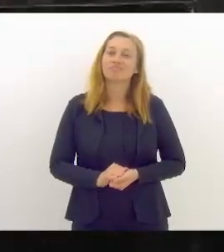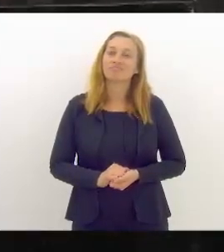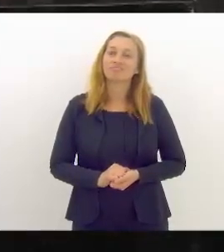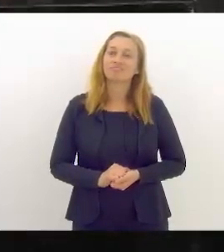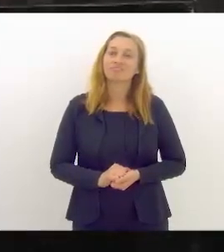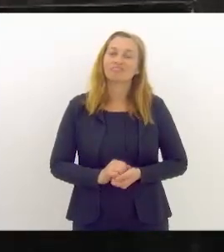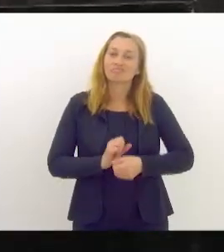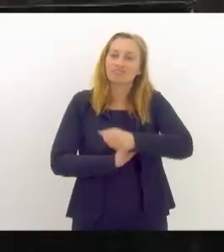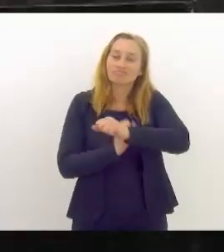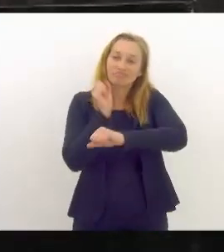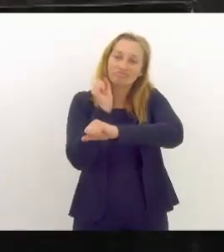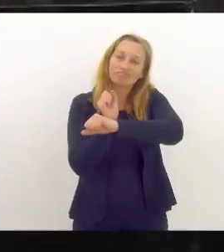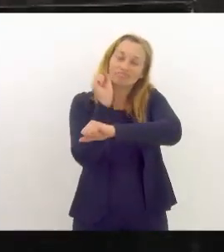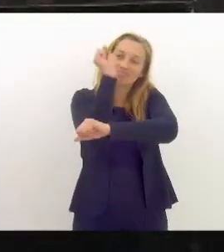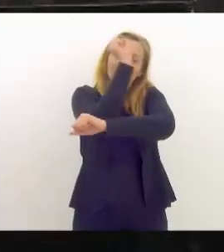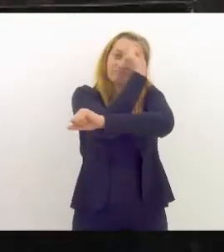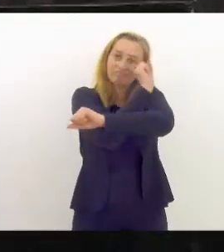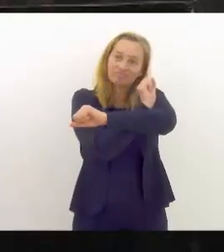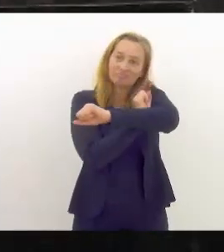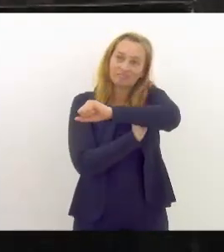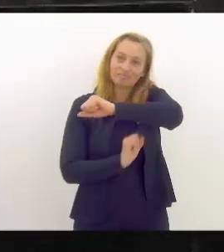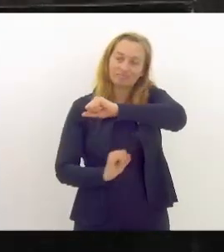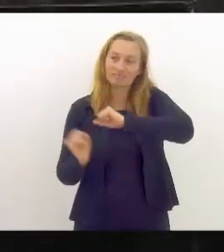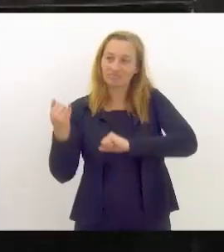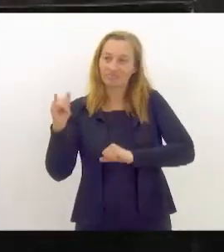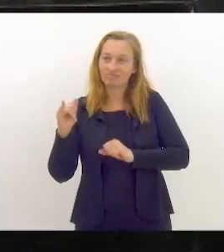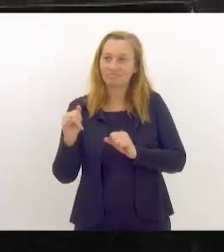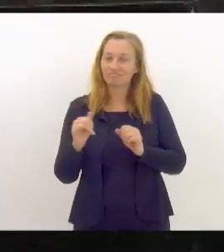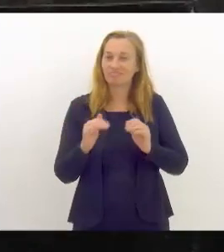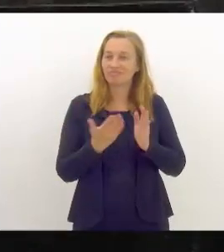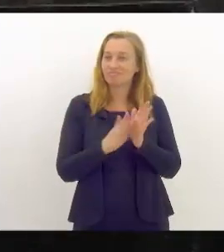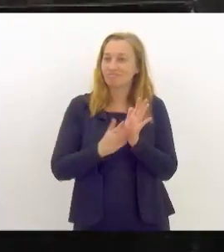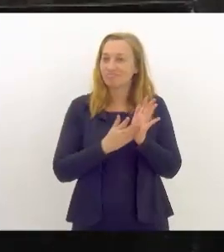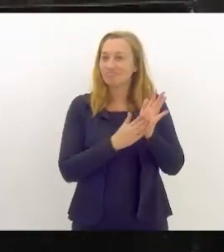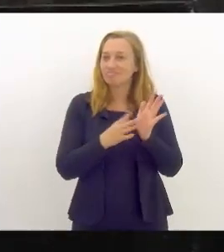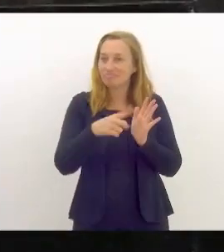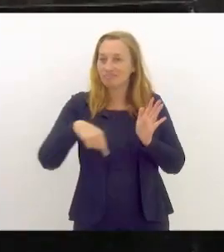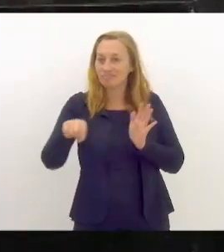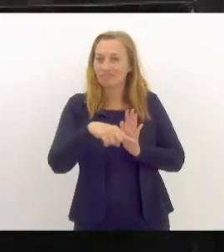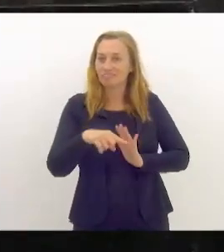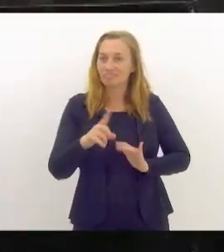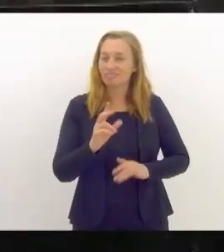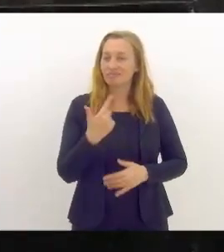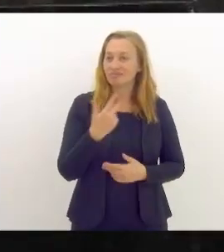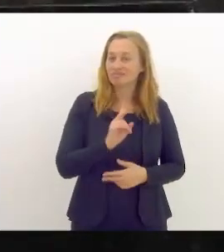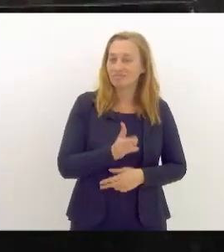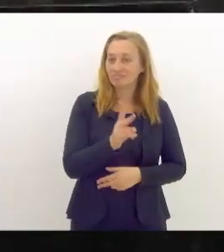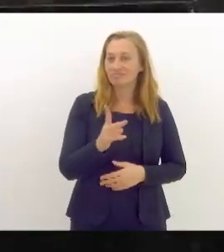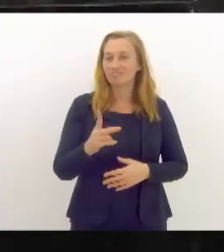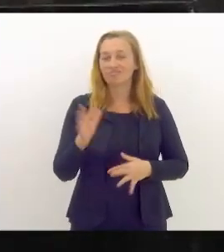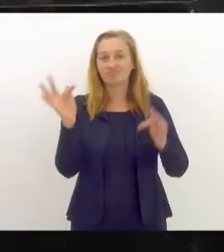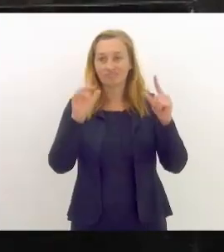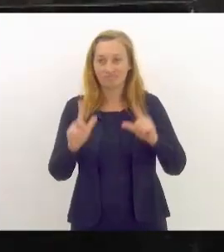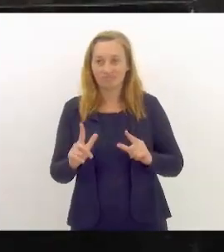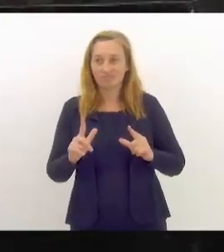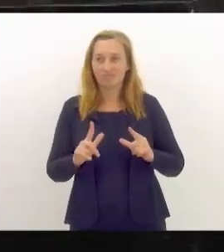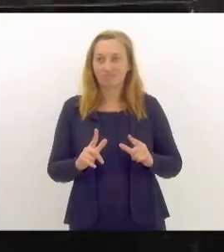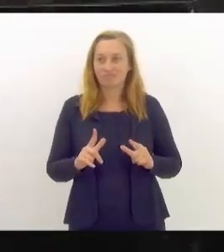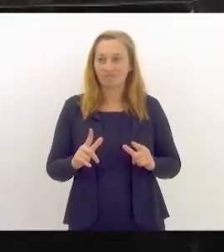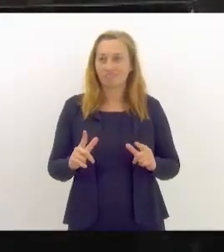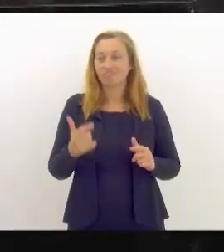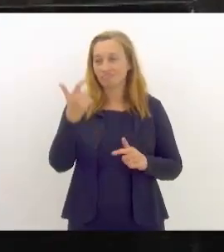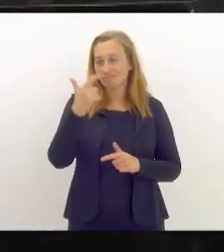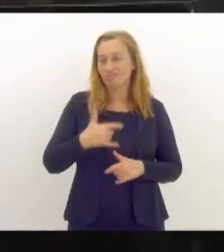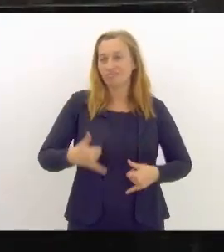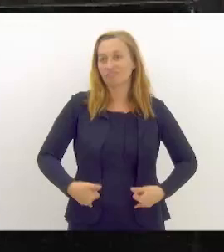entardecer aplaudido em Ipanema e das rodas de samba e eu sempre me senti muito privilegiada por isso eu sou